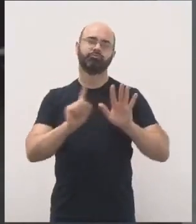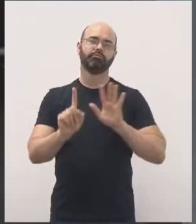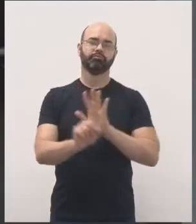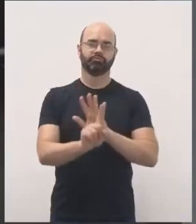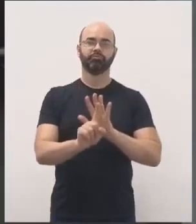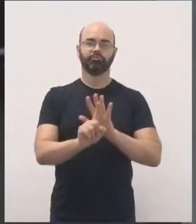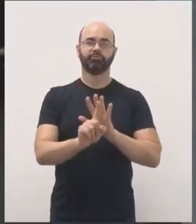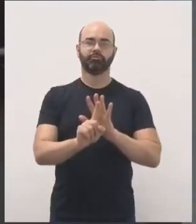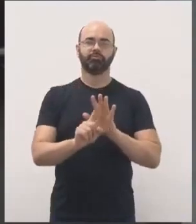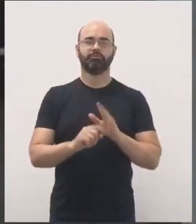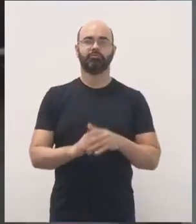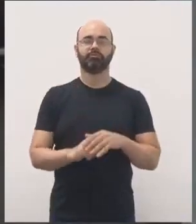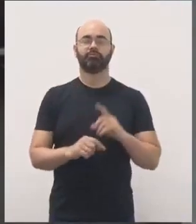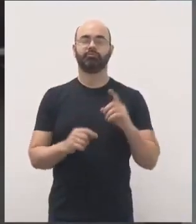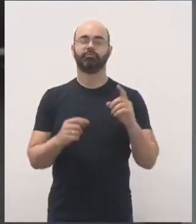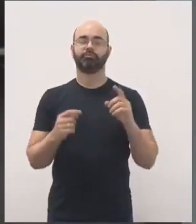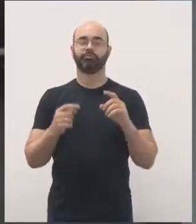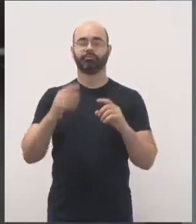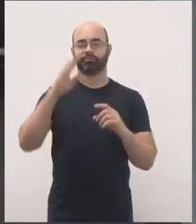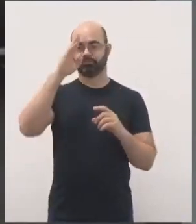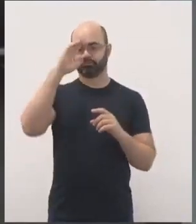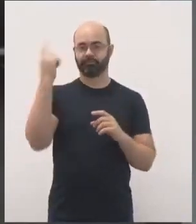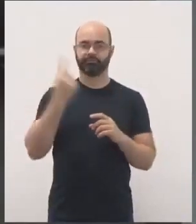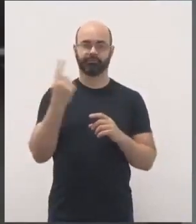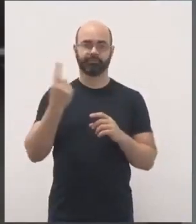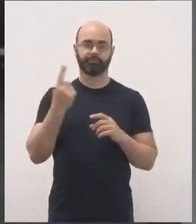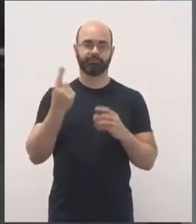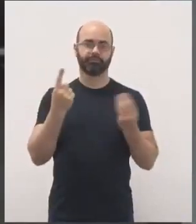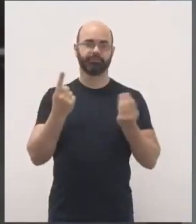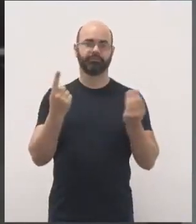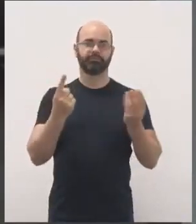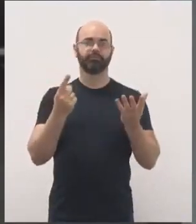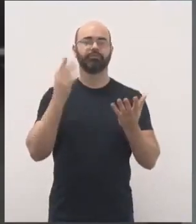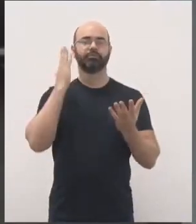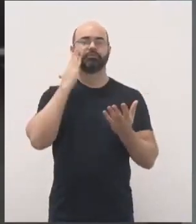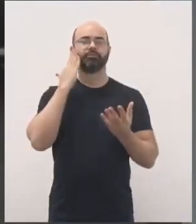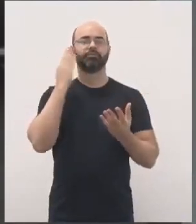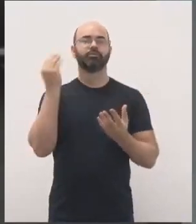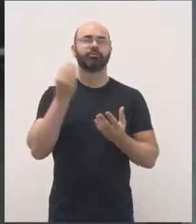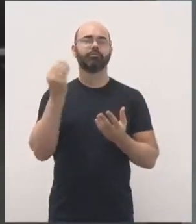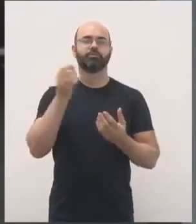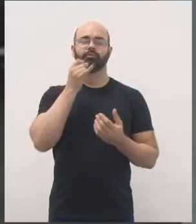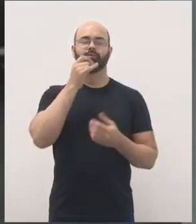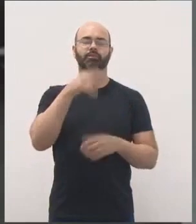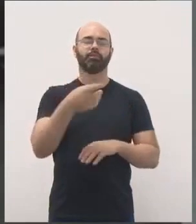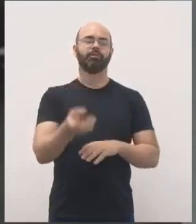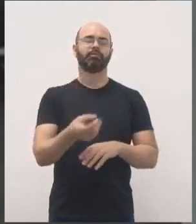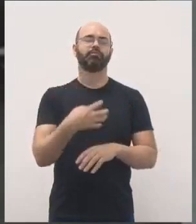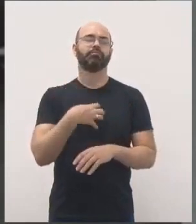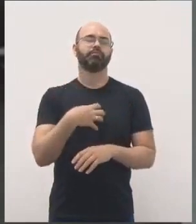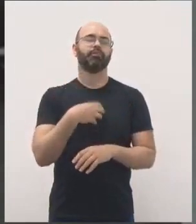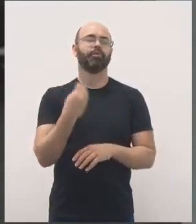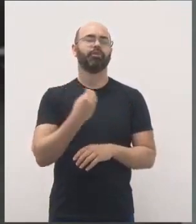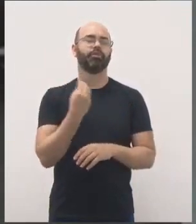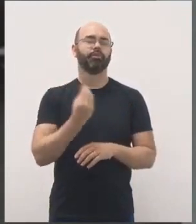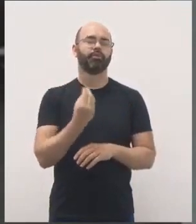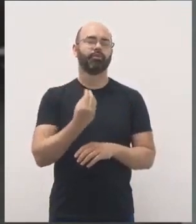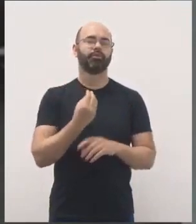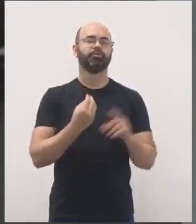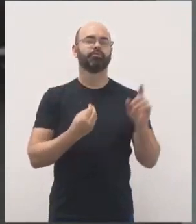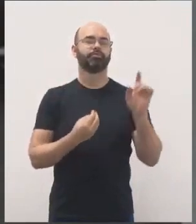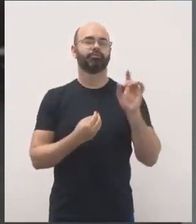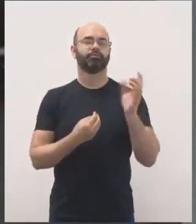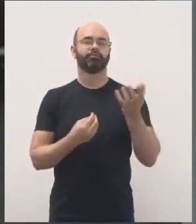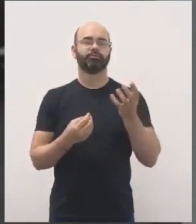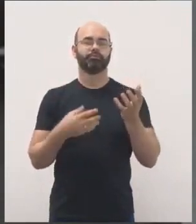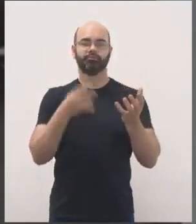estudantil, primeiro, no reconhecimento, né, de qual que é o estado emocional, de quais os sentimentos que a gente tem naquele